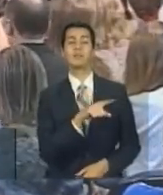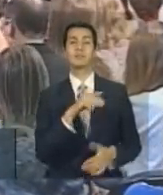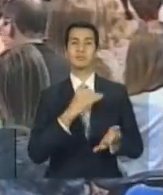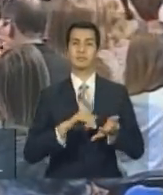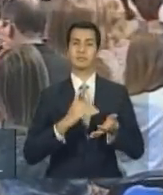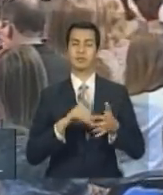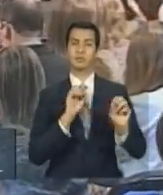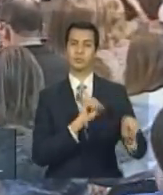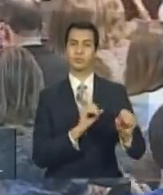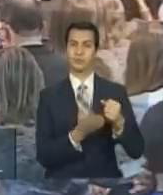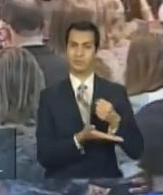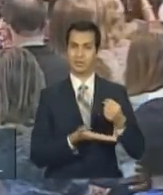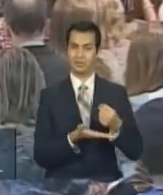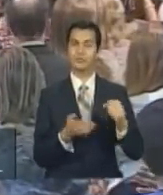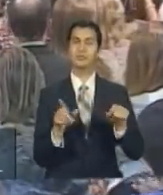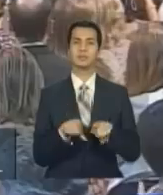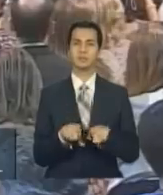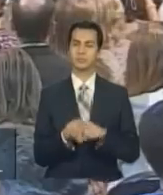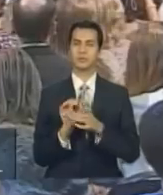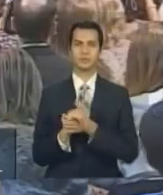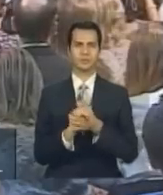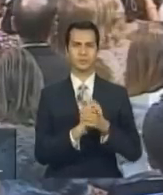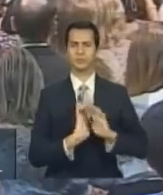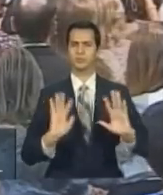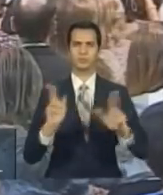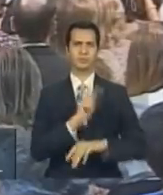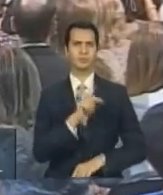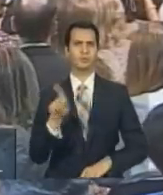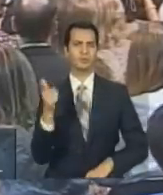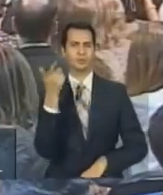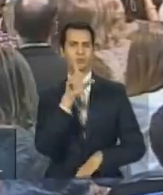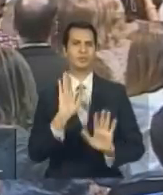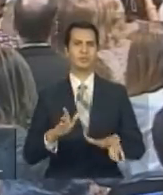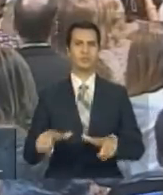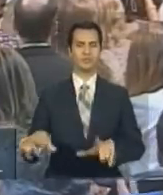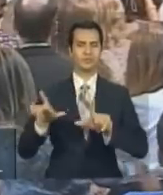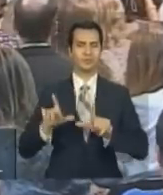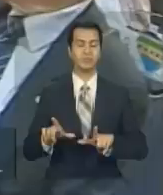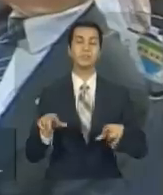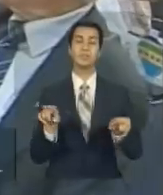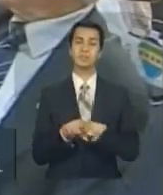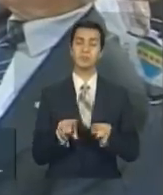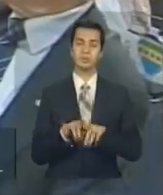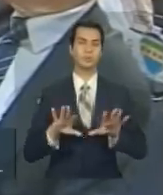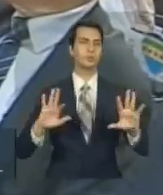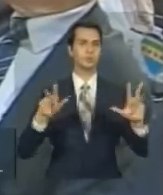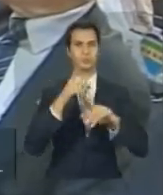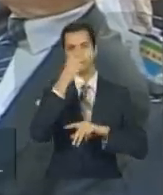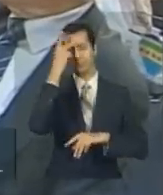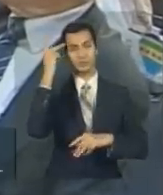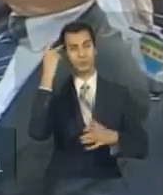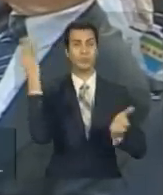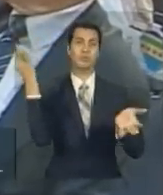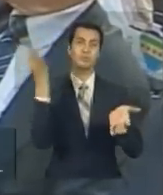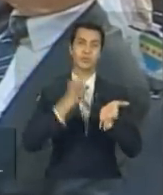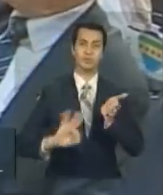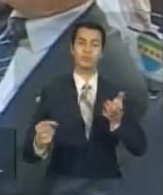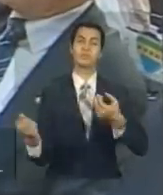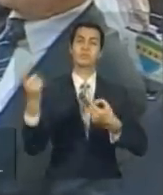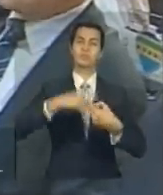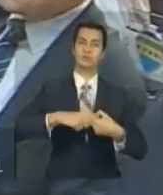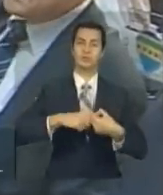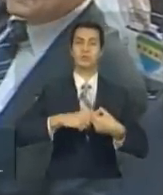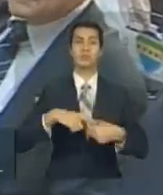Básica, cumprimentar todos os premiados, mais do que isso, todos os participantes. Acho importante